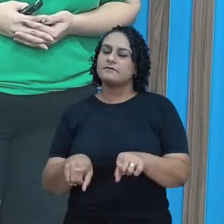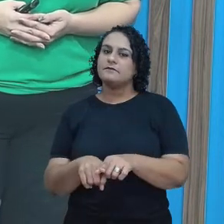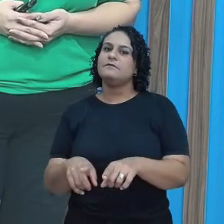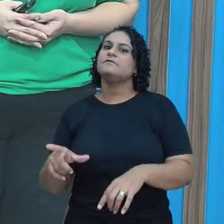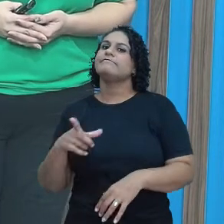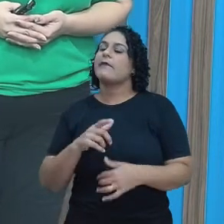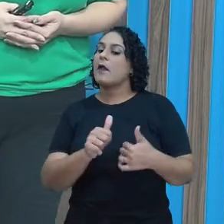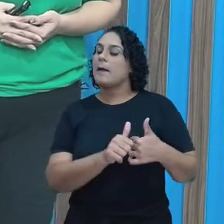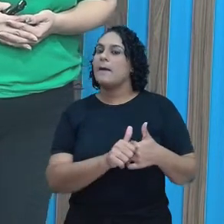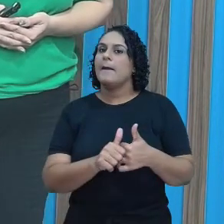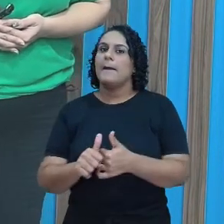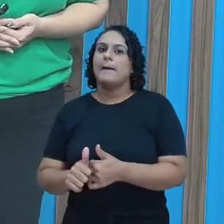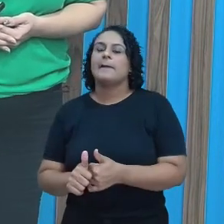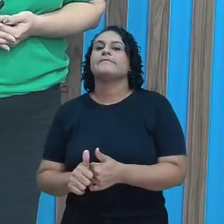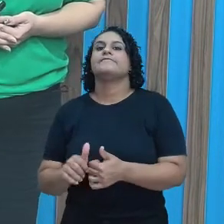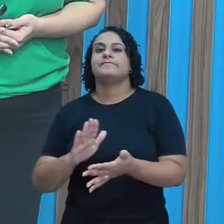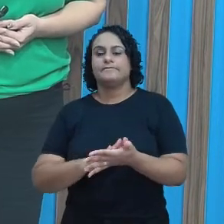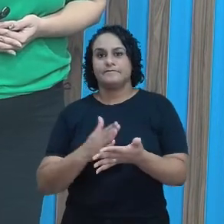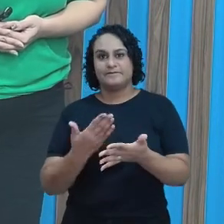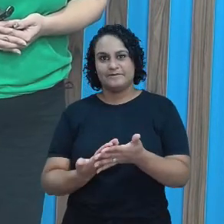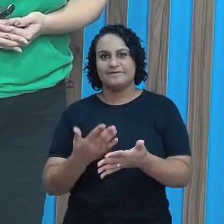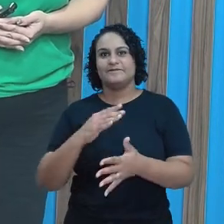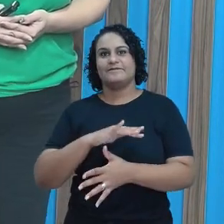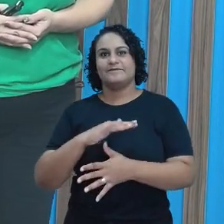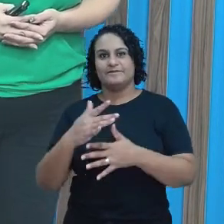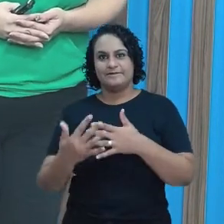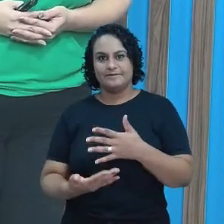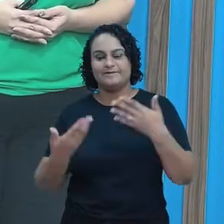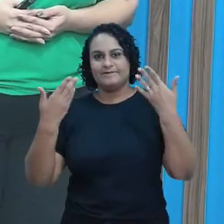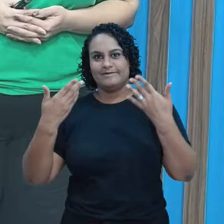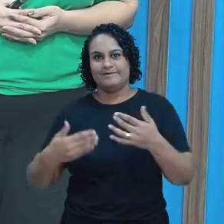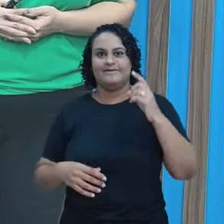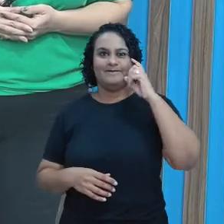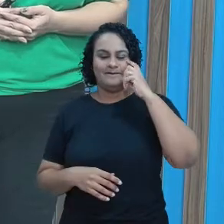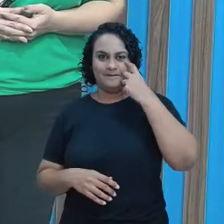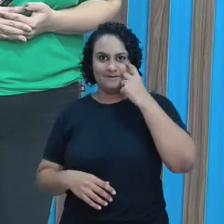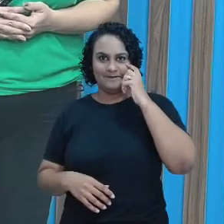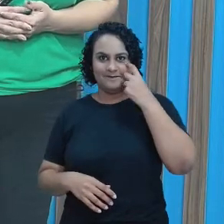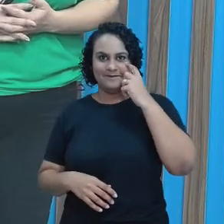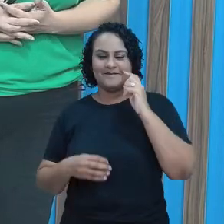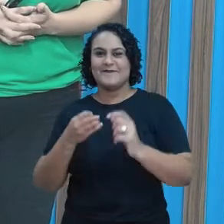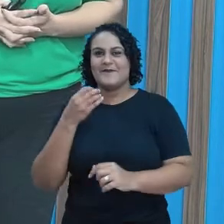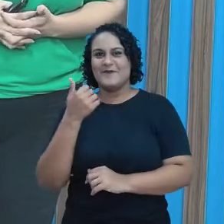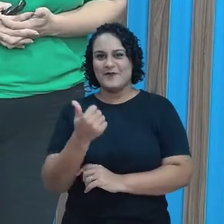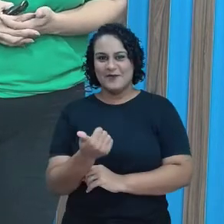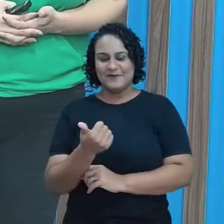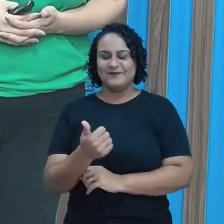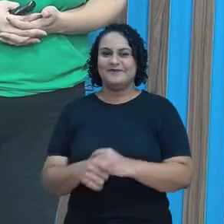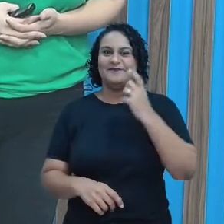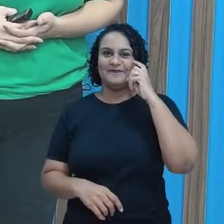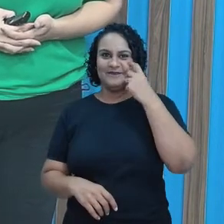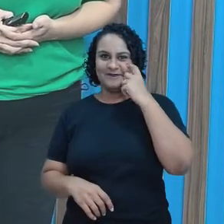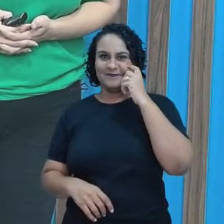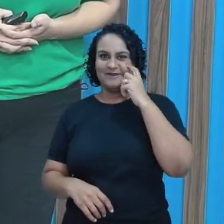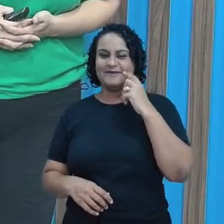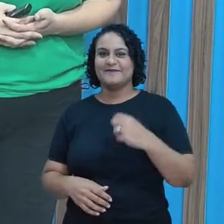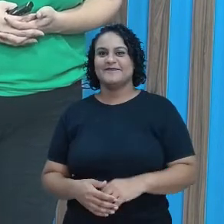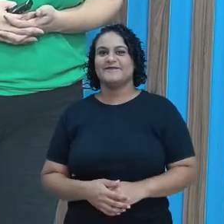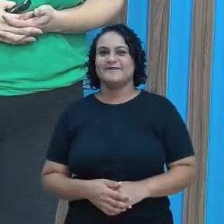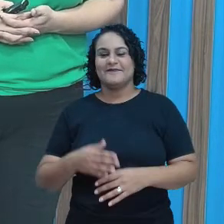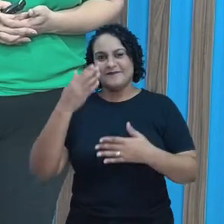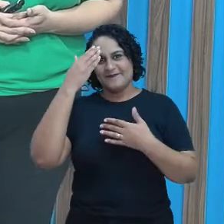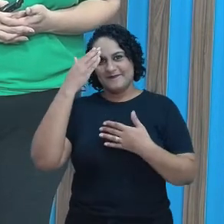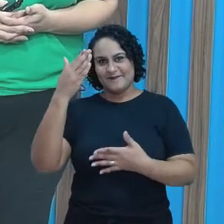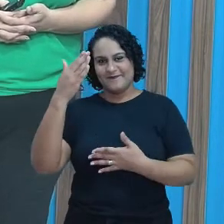a companhia da nossa intérprete de Libras, Elaine. Tudo bom, Elaine? Seja bem-vinda